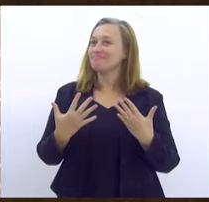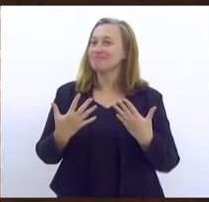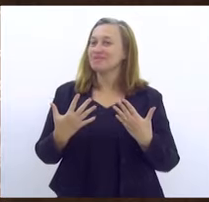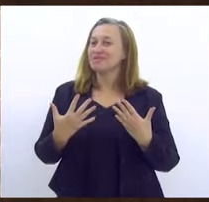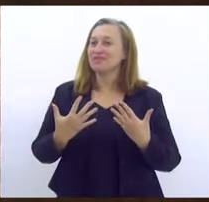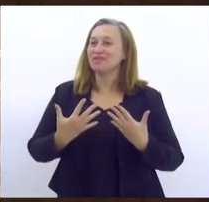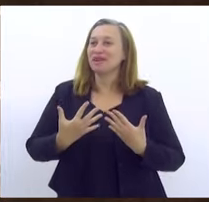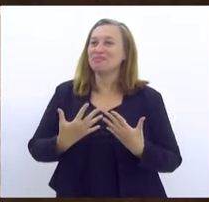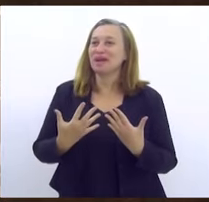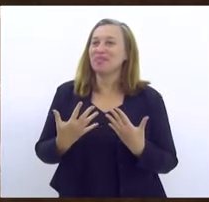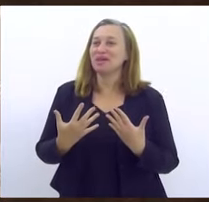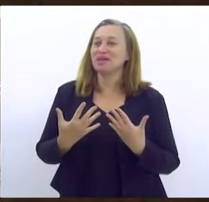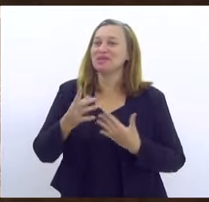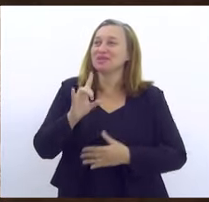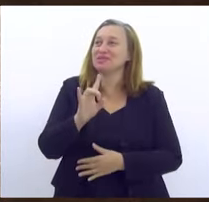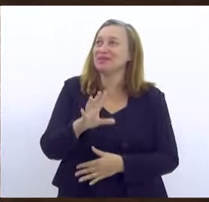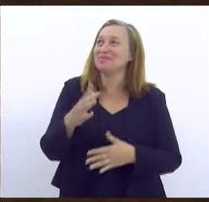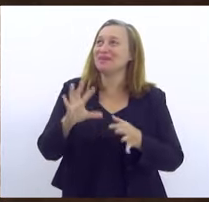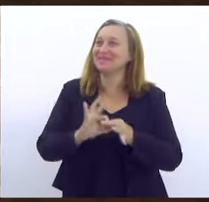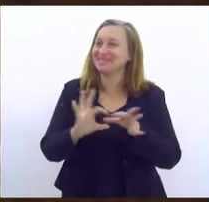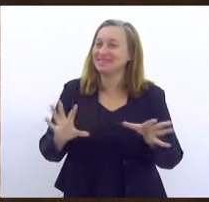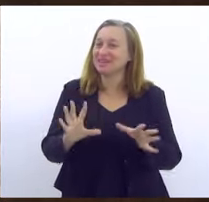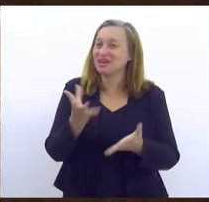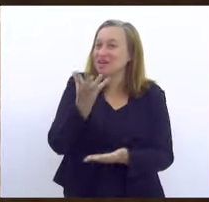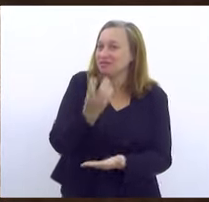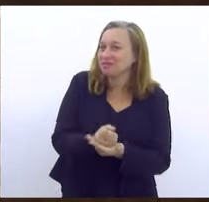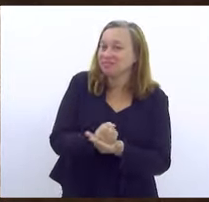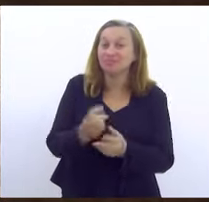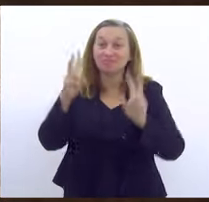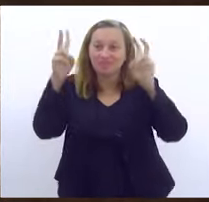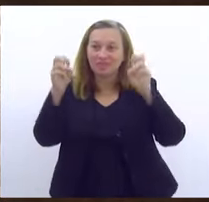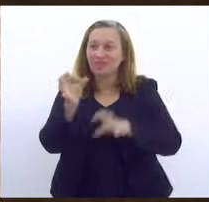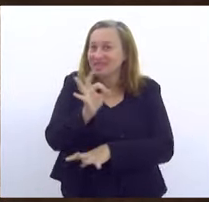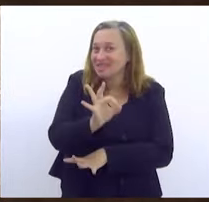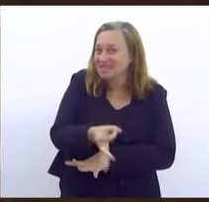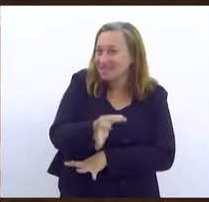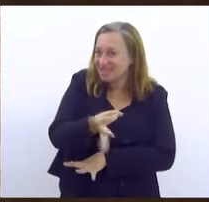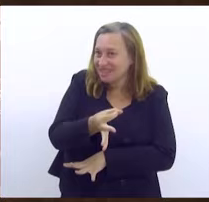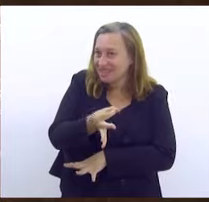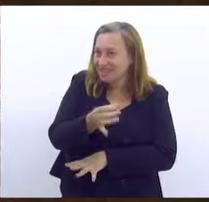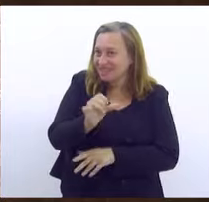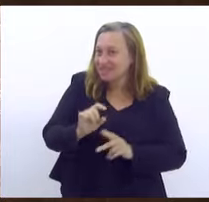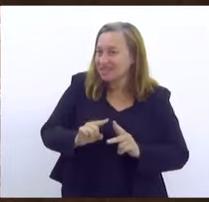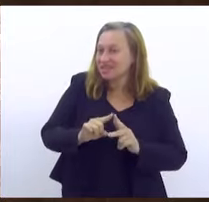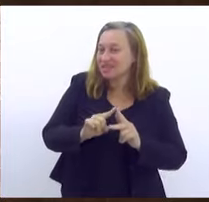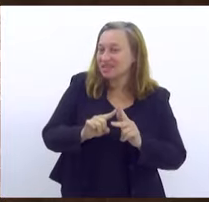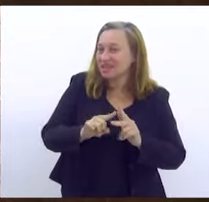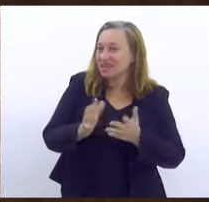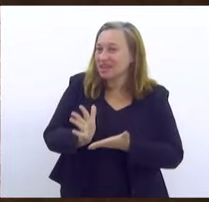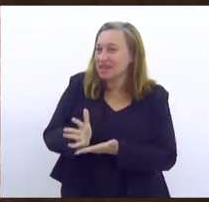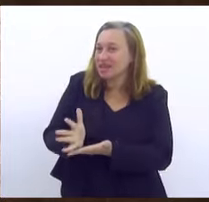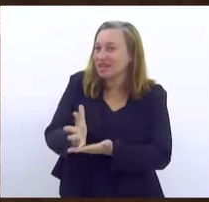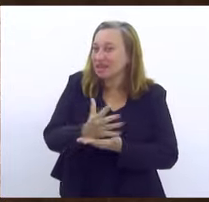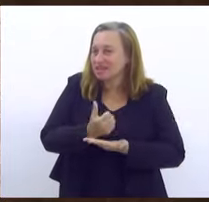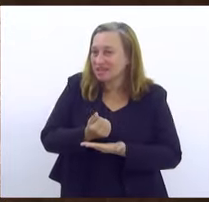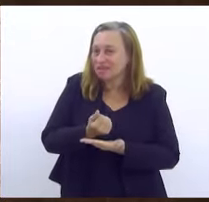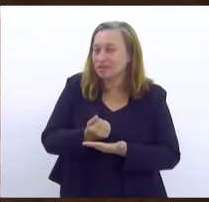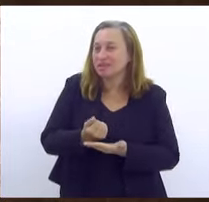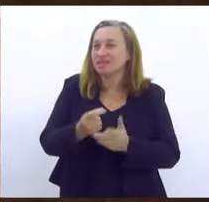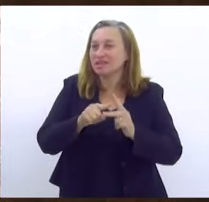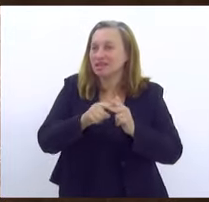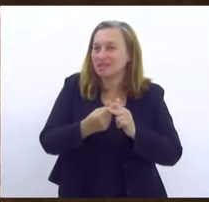apenas para deixar retificada esta questão, mas tenho certeza que vai ser acolhida esse detalhe na